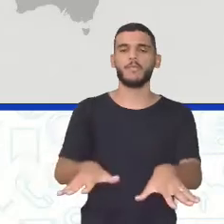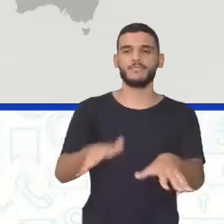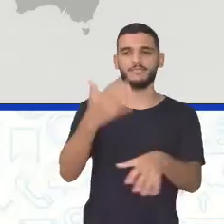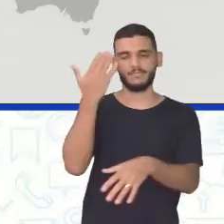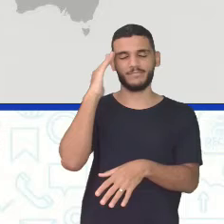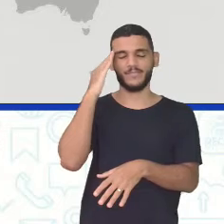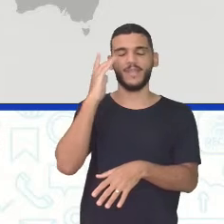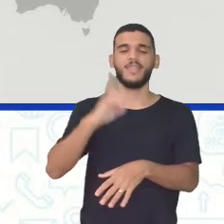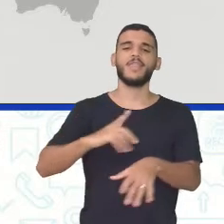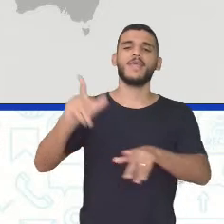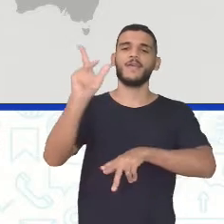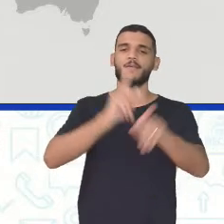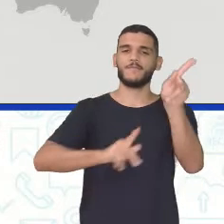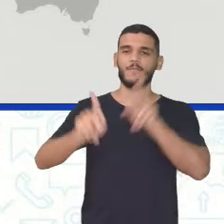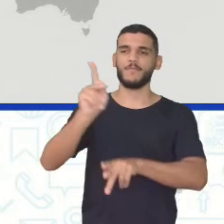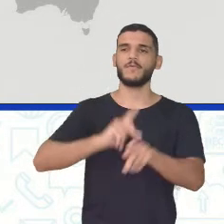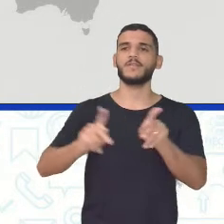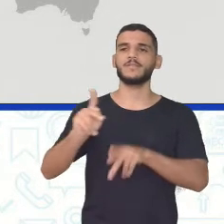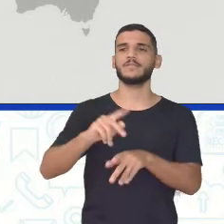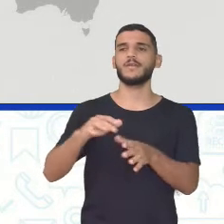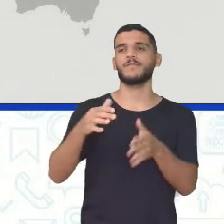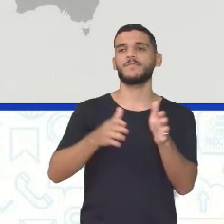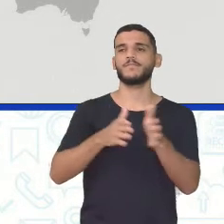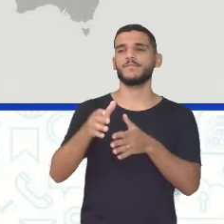da população, ó, em